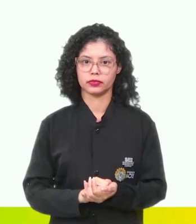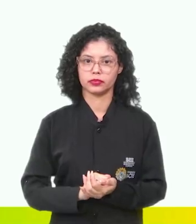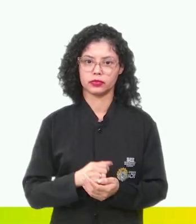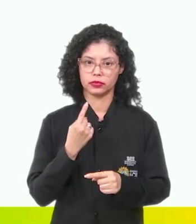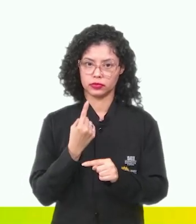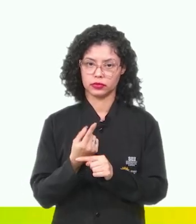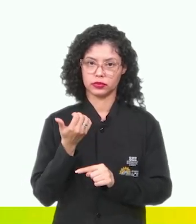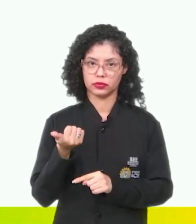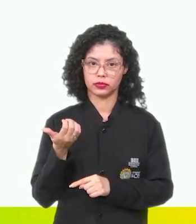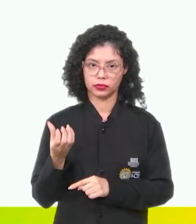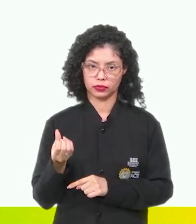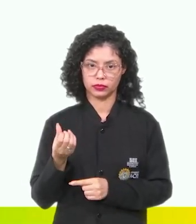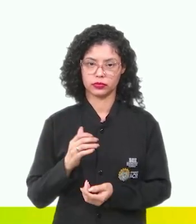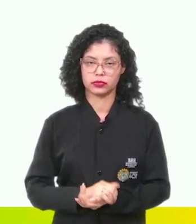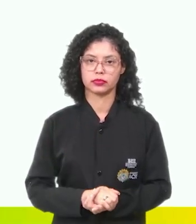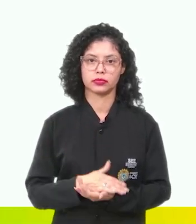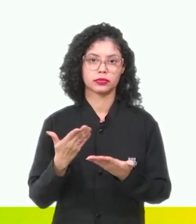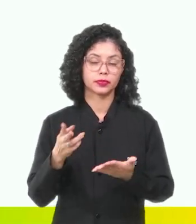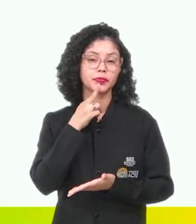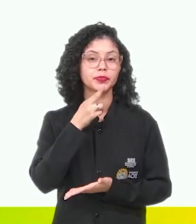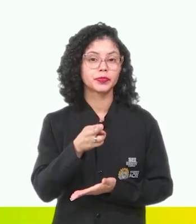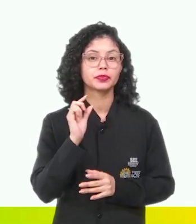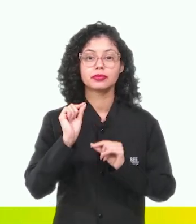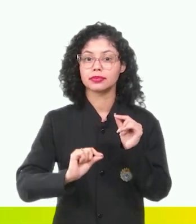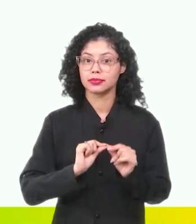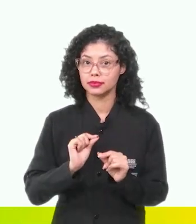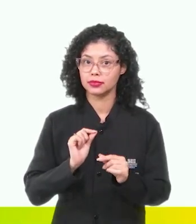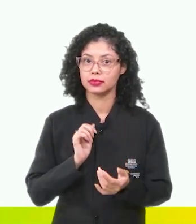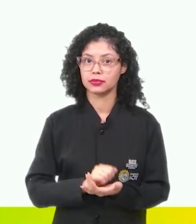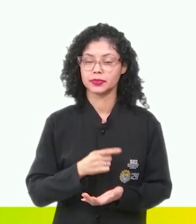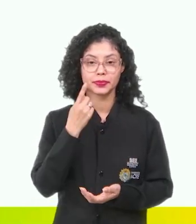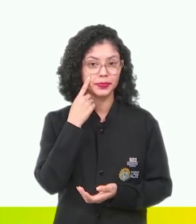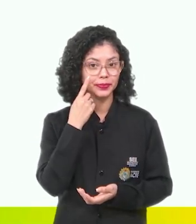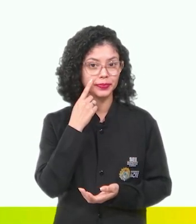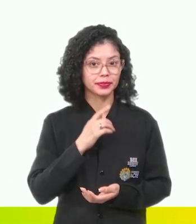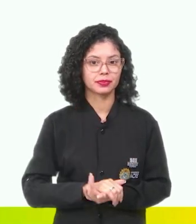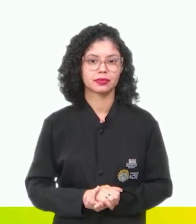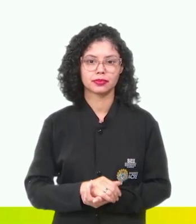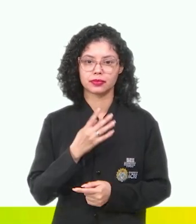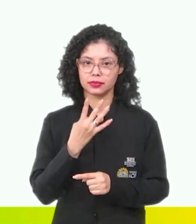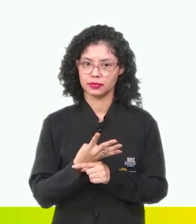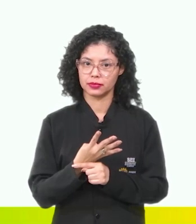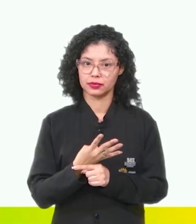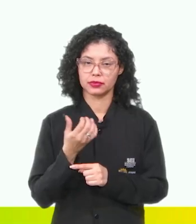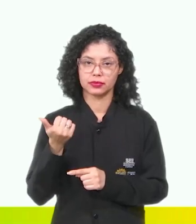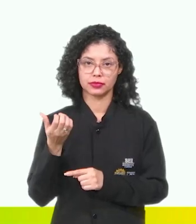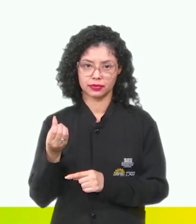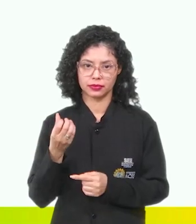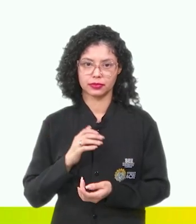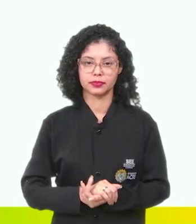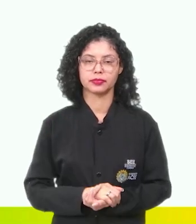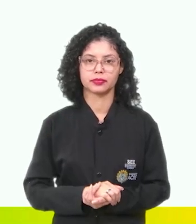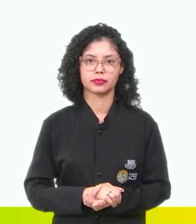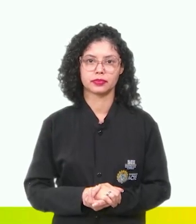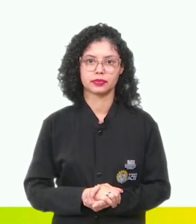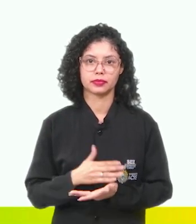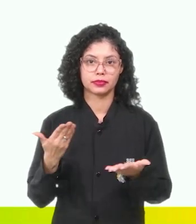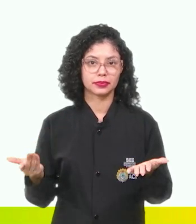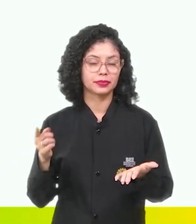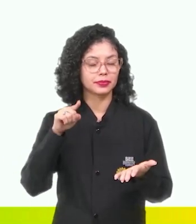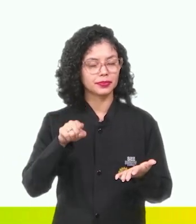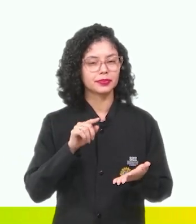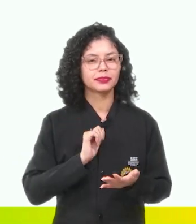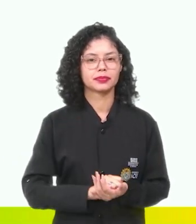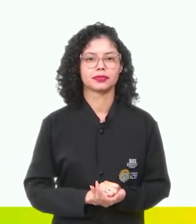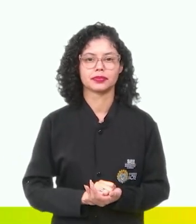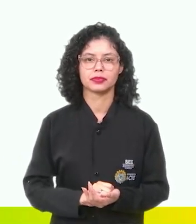sobre 16. Então, a minha resposta é quem? Olha só, 4 e 16. É desse jeito, pessoal,